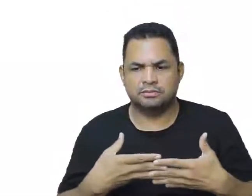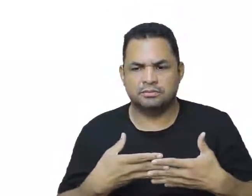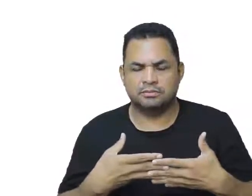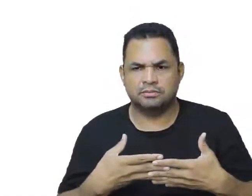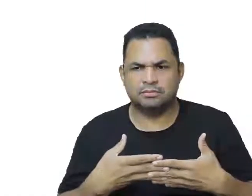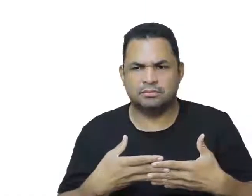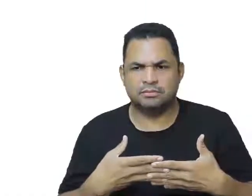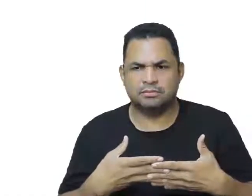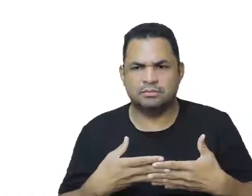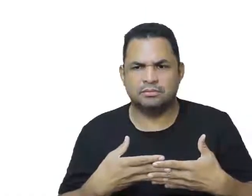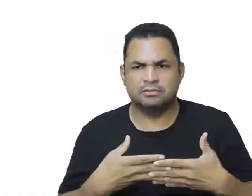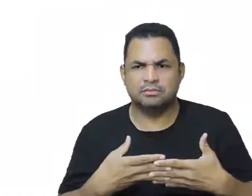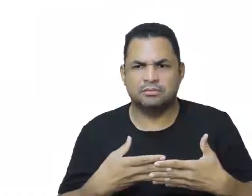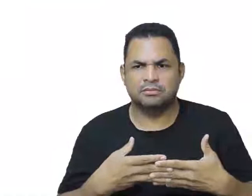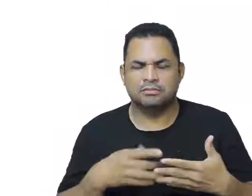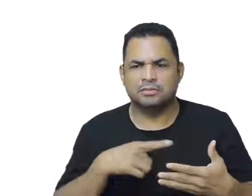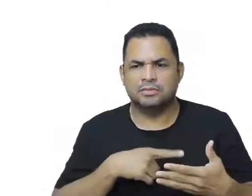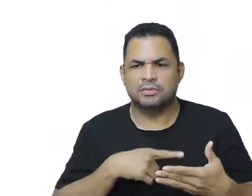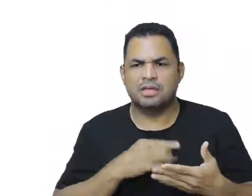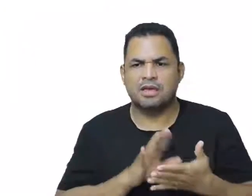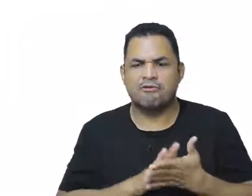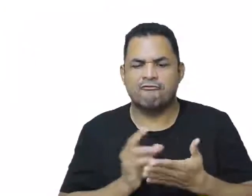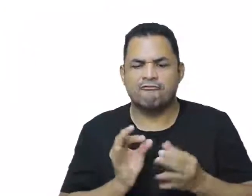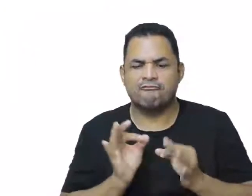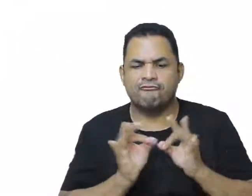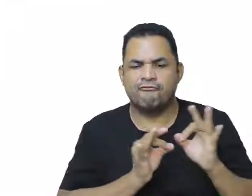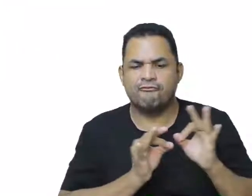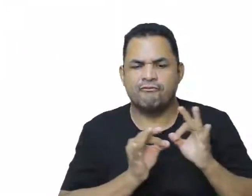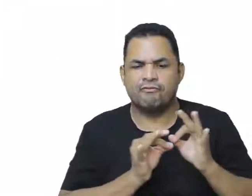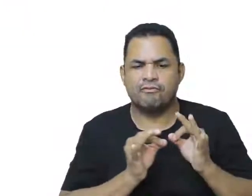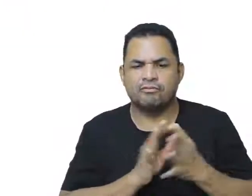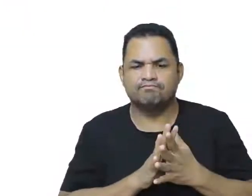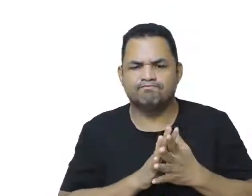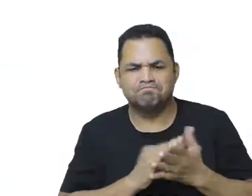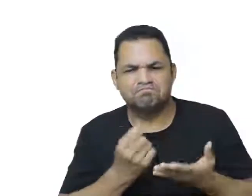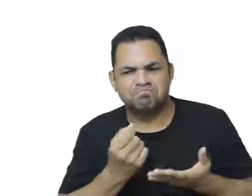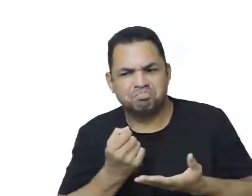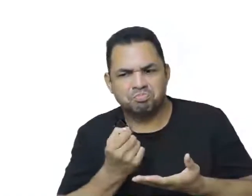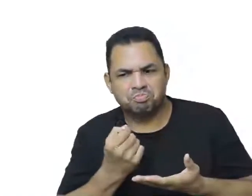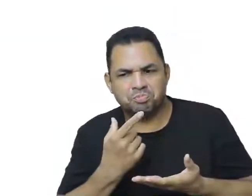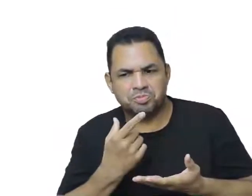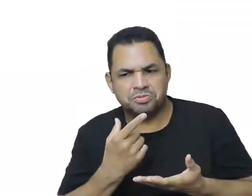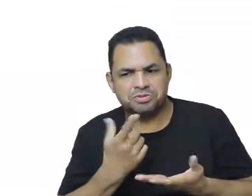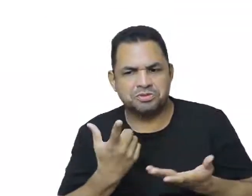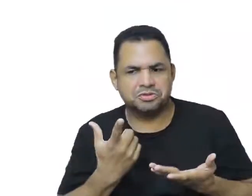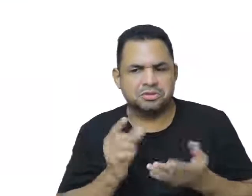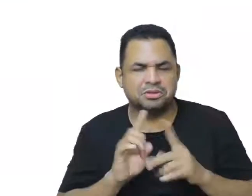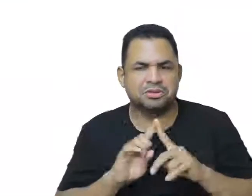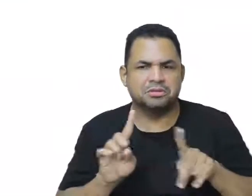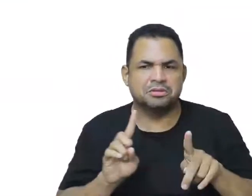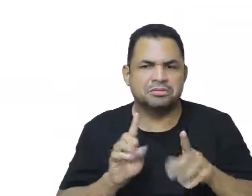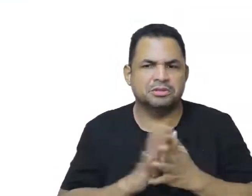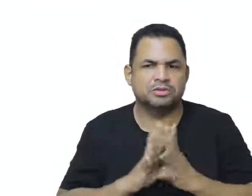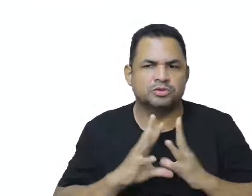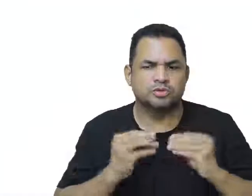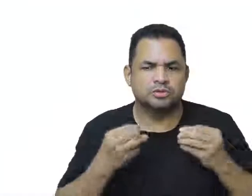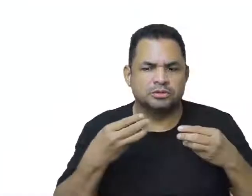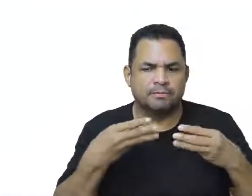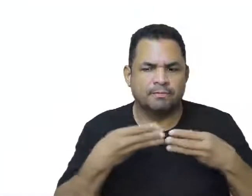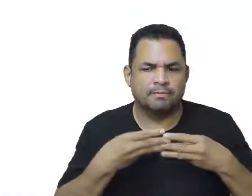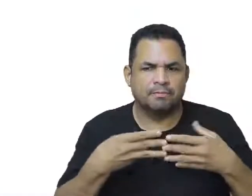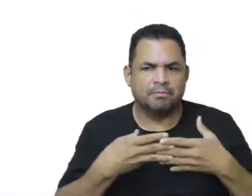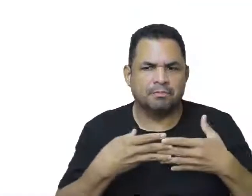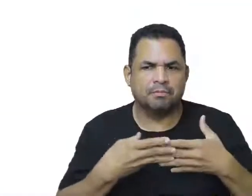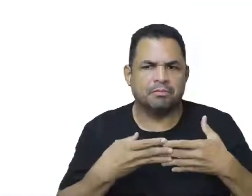Elas podem ter formatos, como é que eu vou dizer, esquisitos, mas todas elas se encaixam perfeitamente e elas não dão